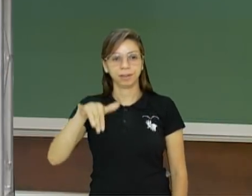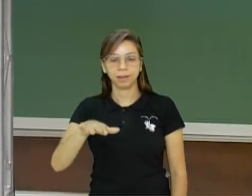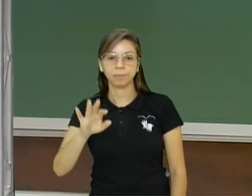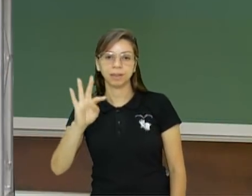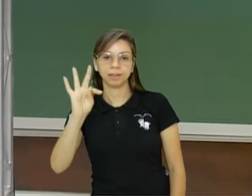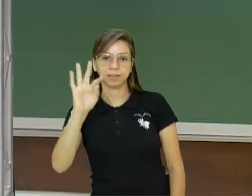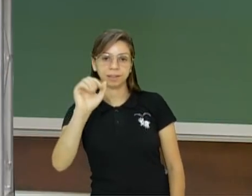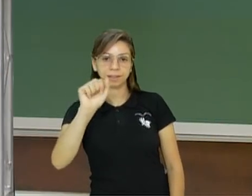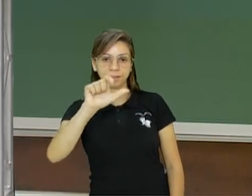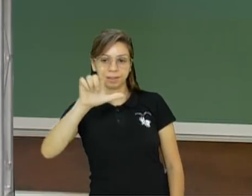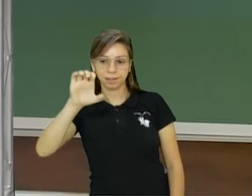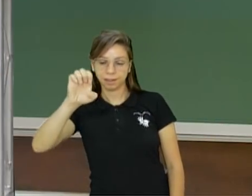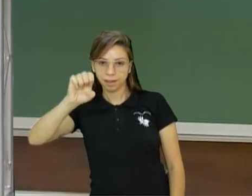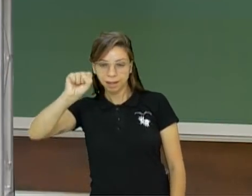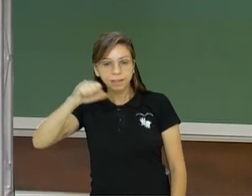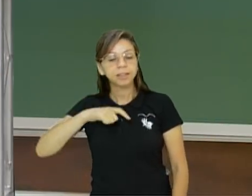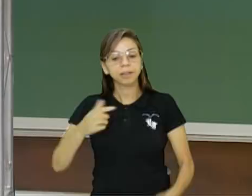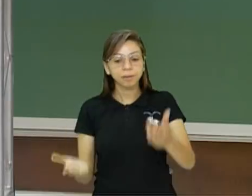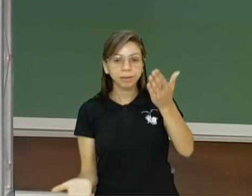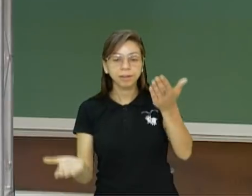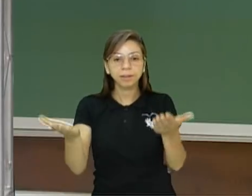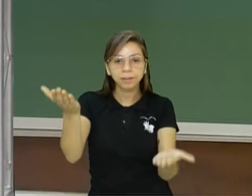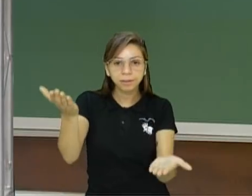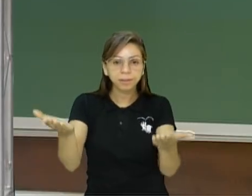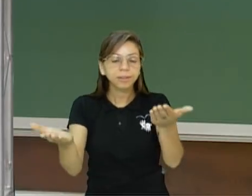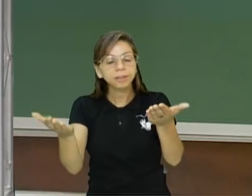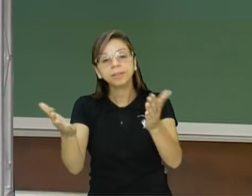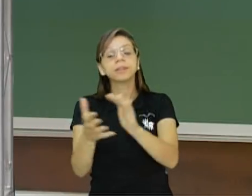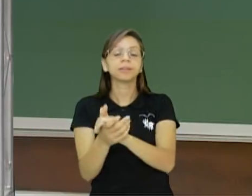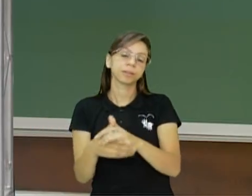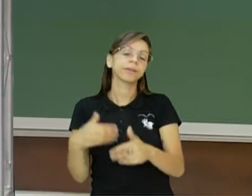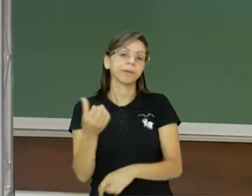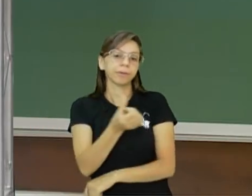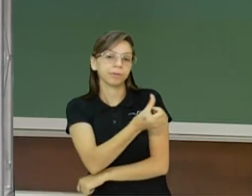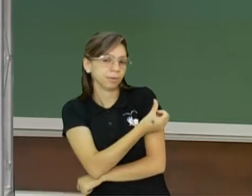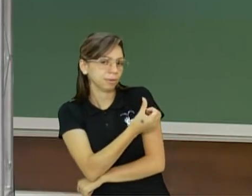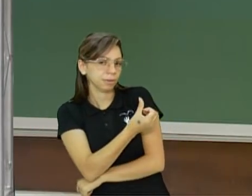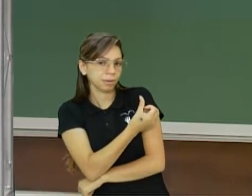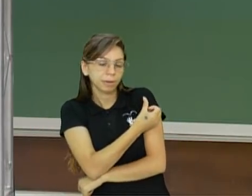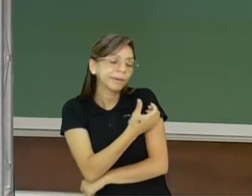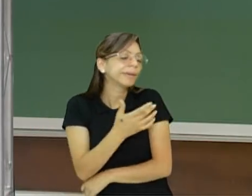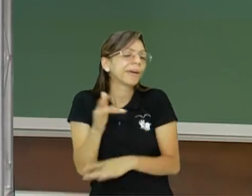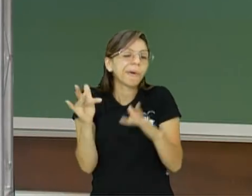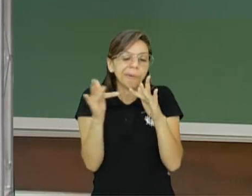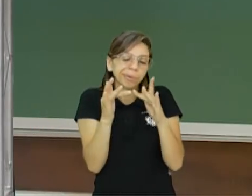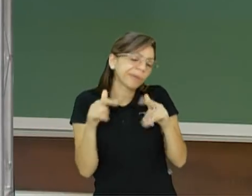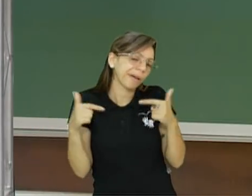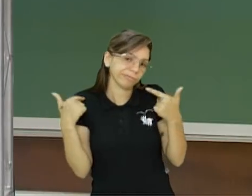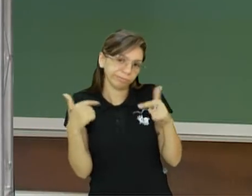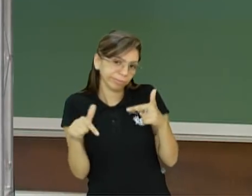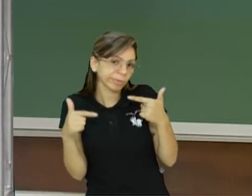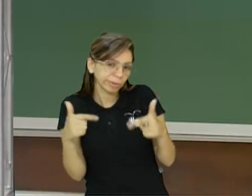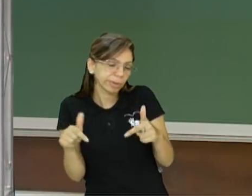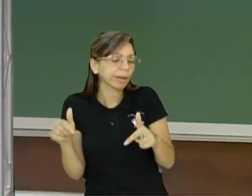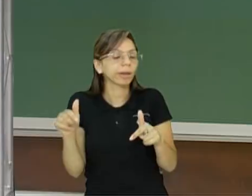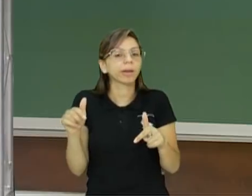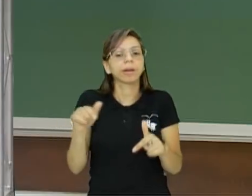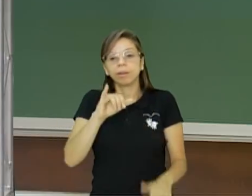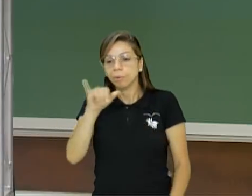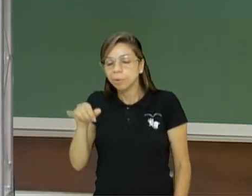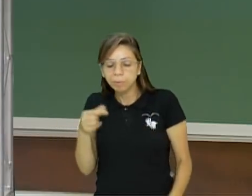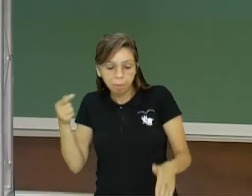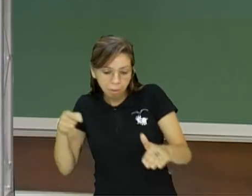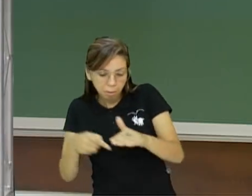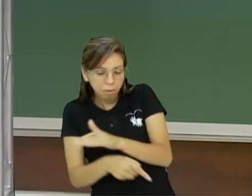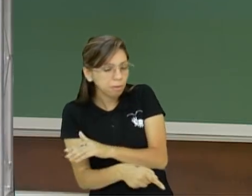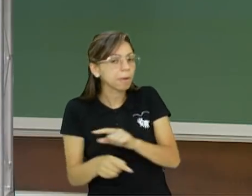as proporções. É um teorema que vocês ainda do 6º ano não tiveram a oportunidade de estar usando e se